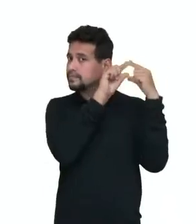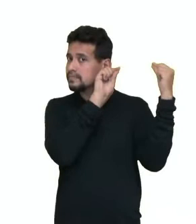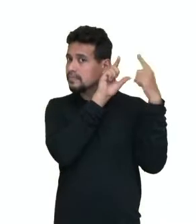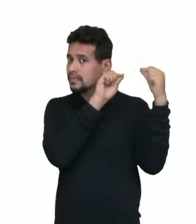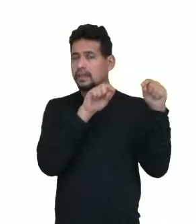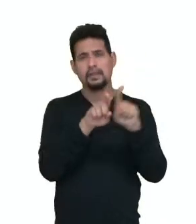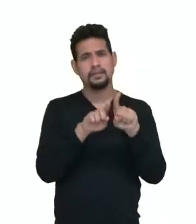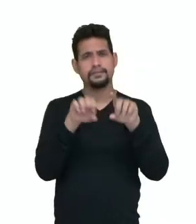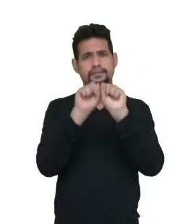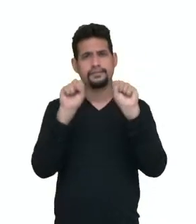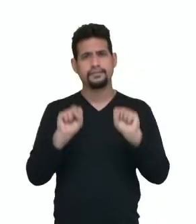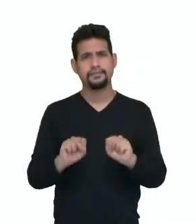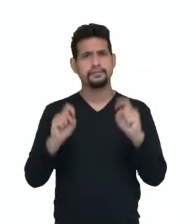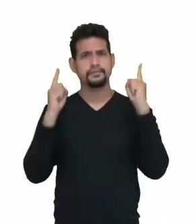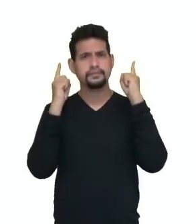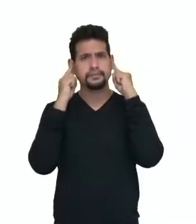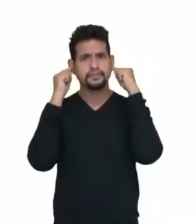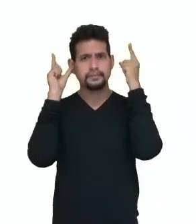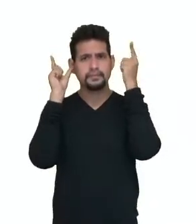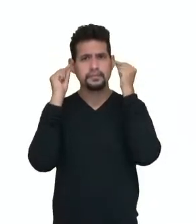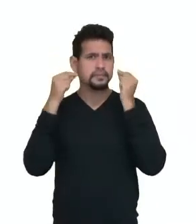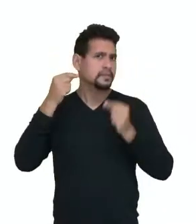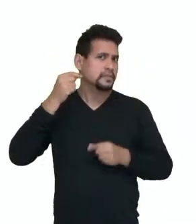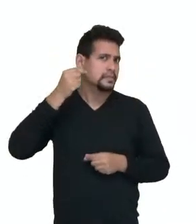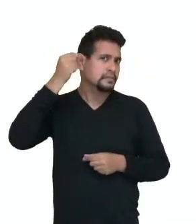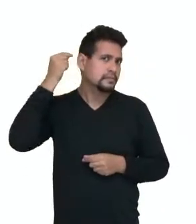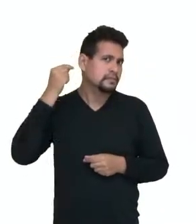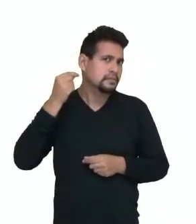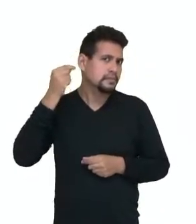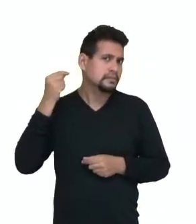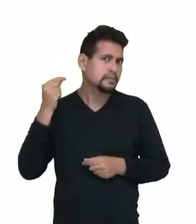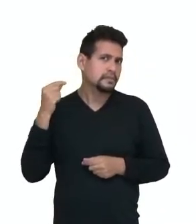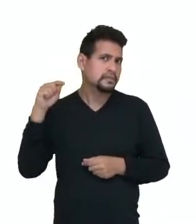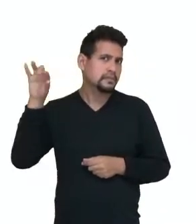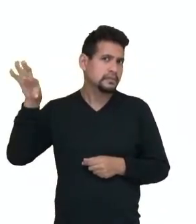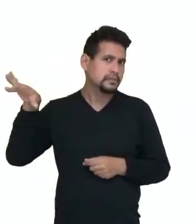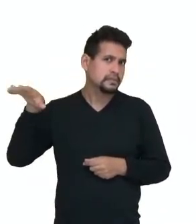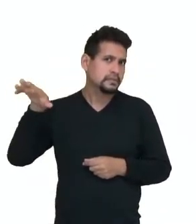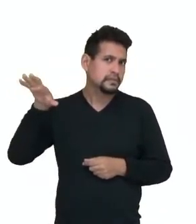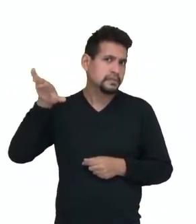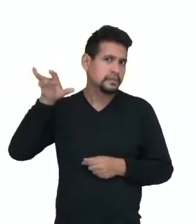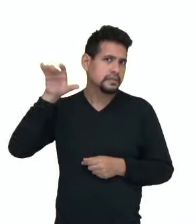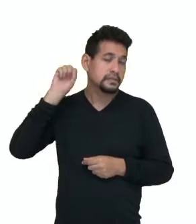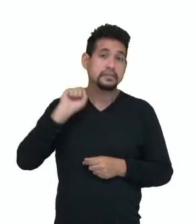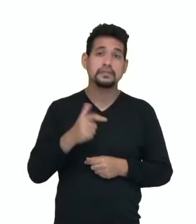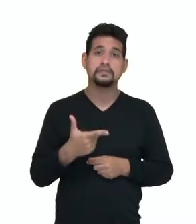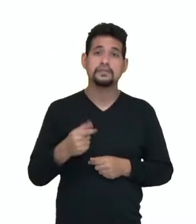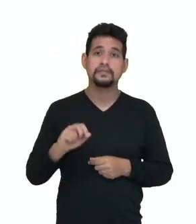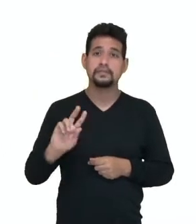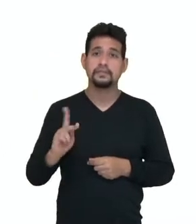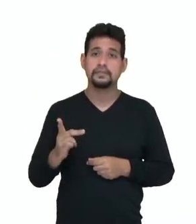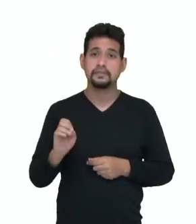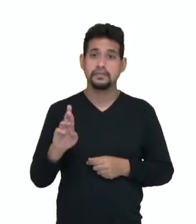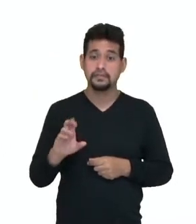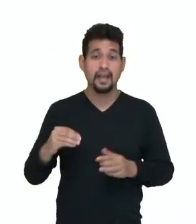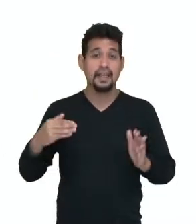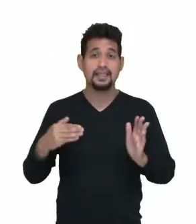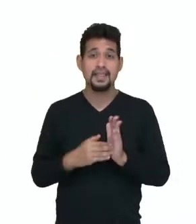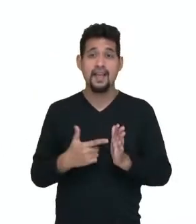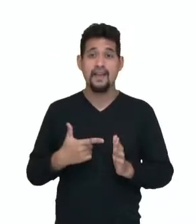auditivo. E nós, seres humanos, conseguimos captar o som que oscila a 20 Hz até 20.000